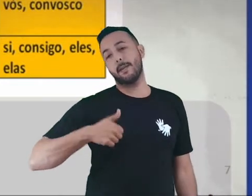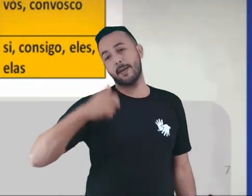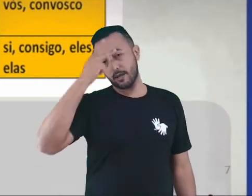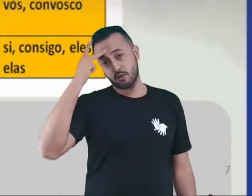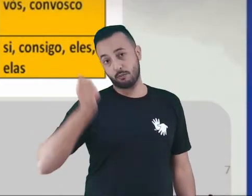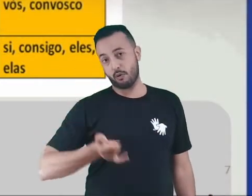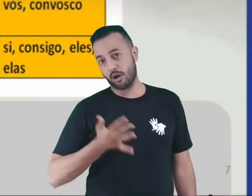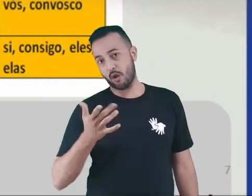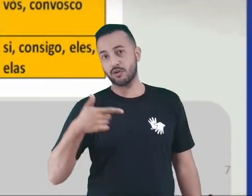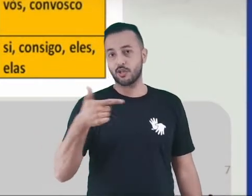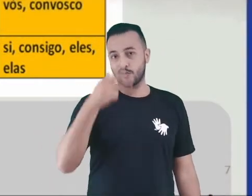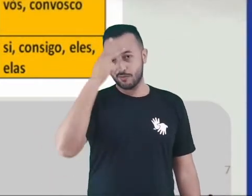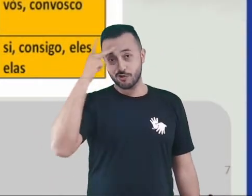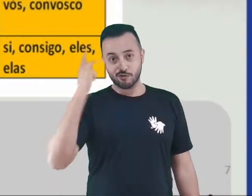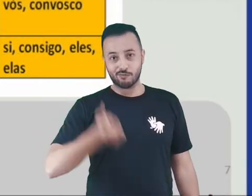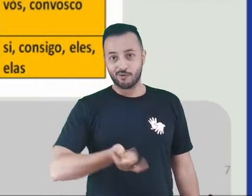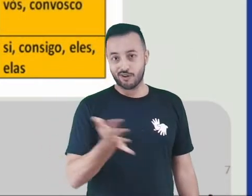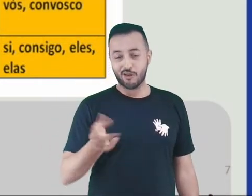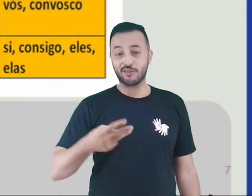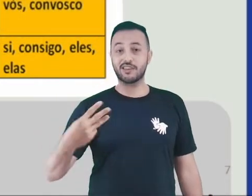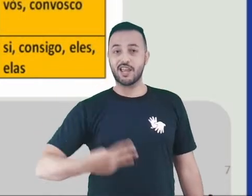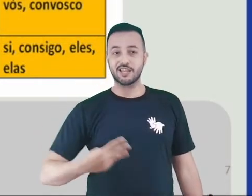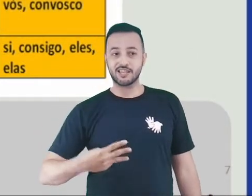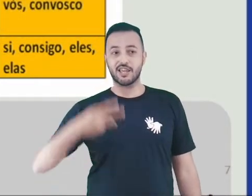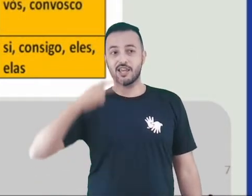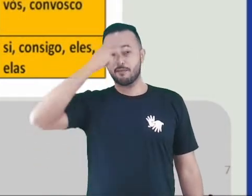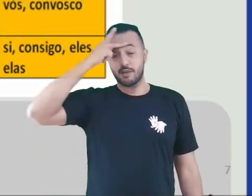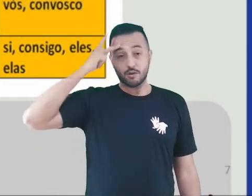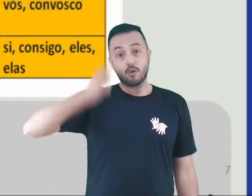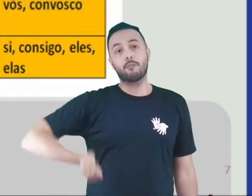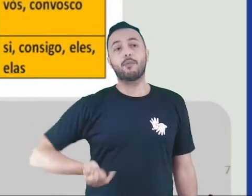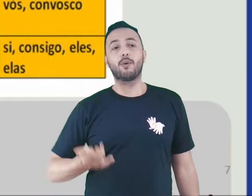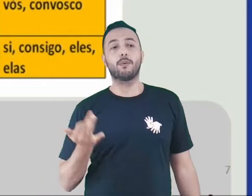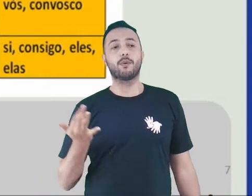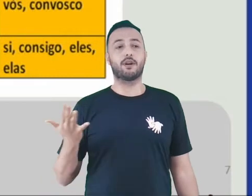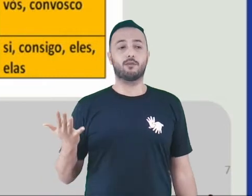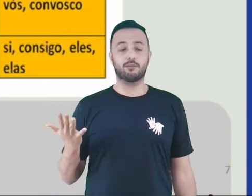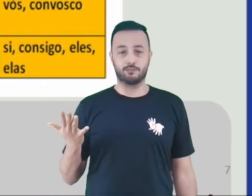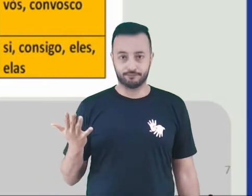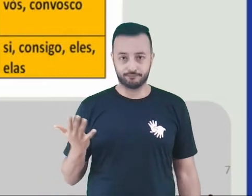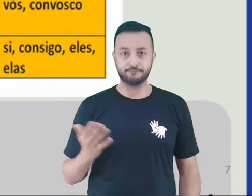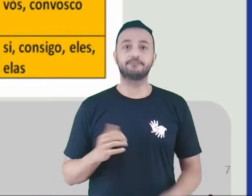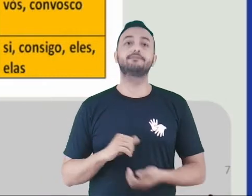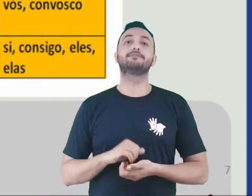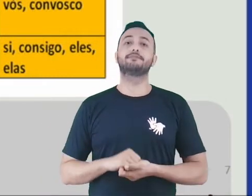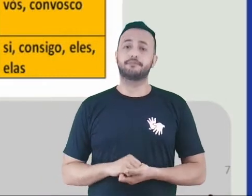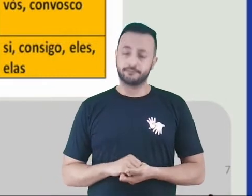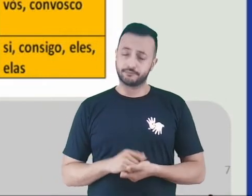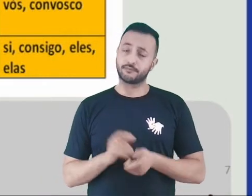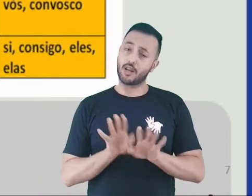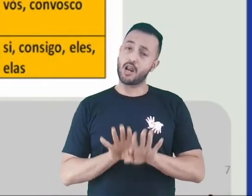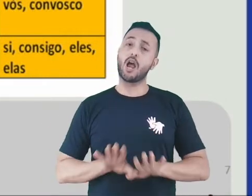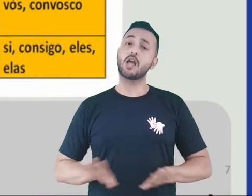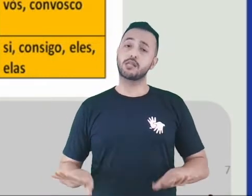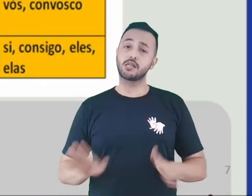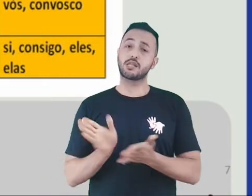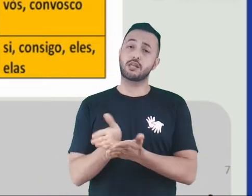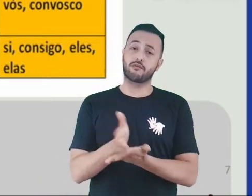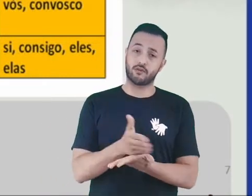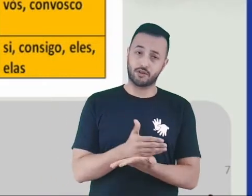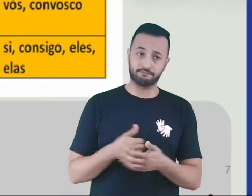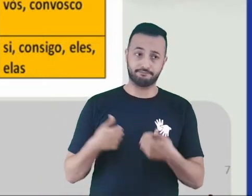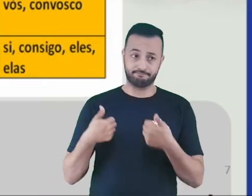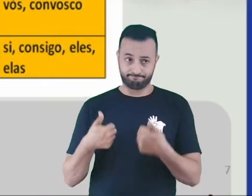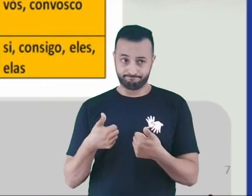segunda pessoa do plural e terceira pessoa do plural. É assim que a gente subdivide, tá bom,